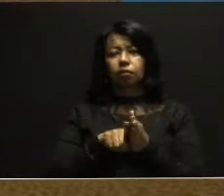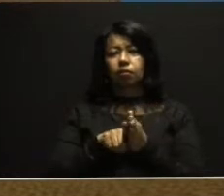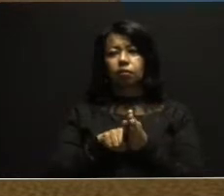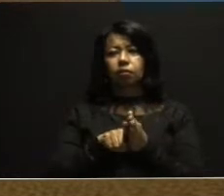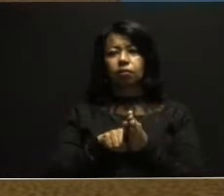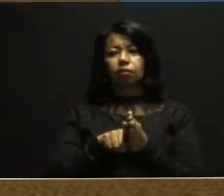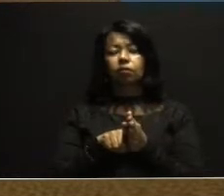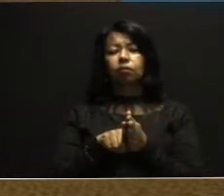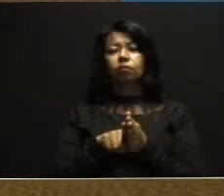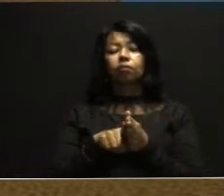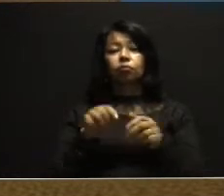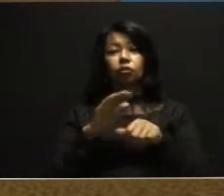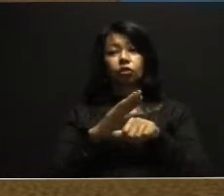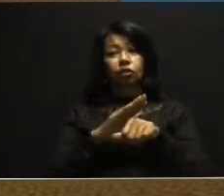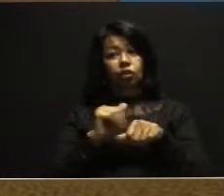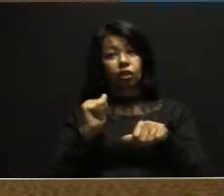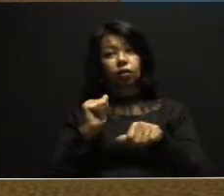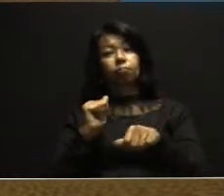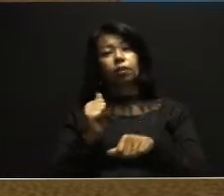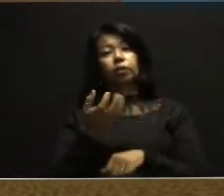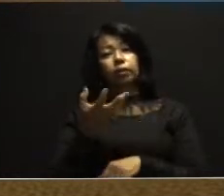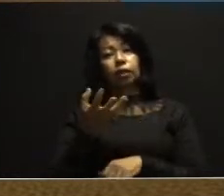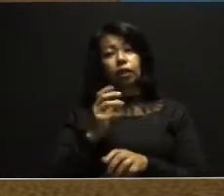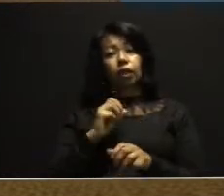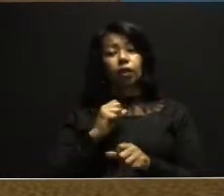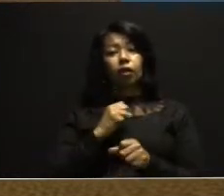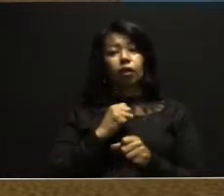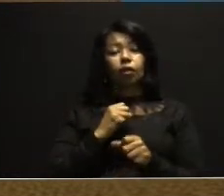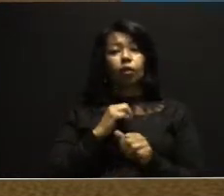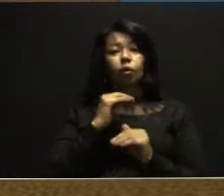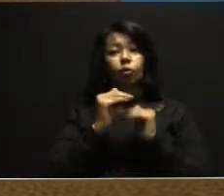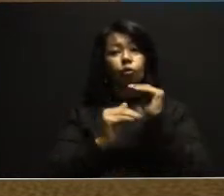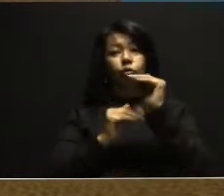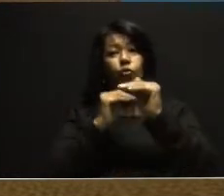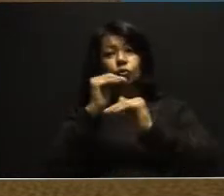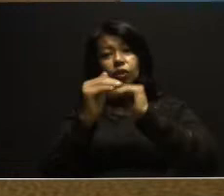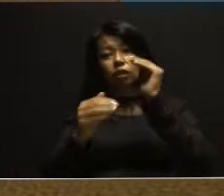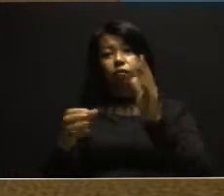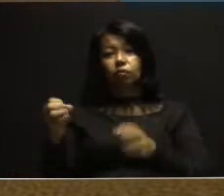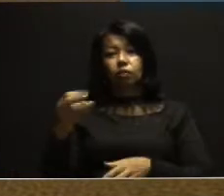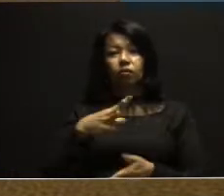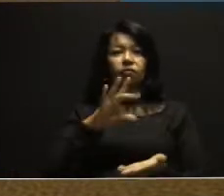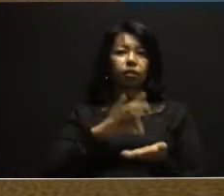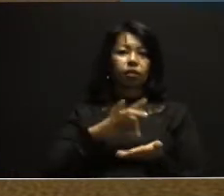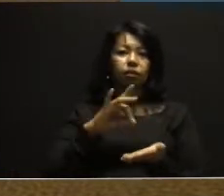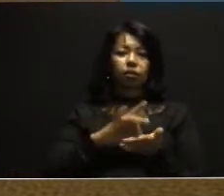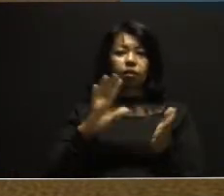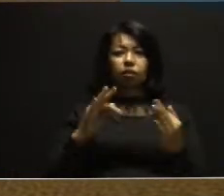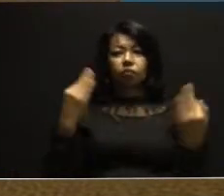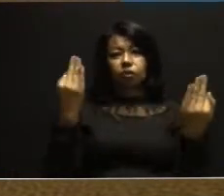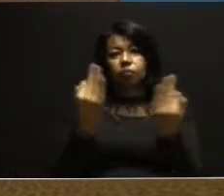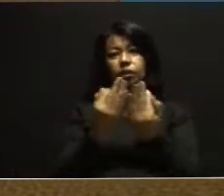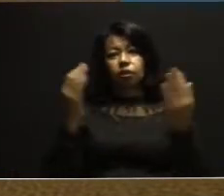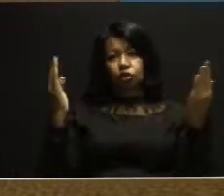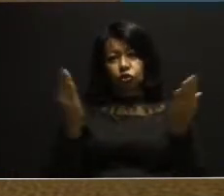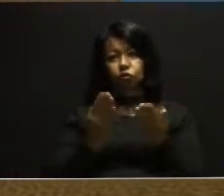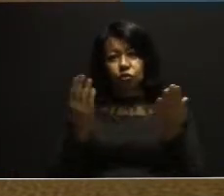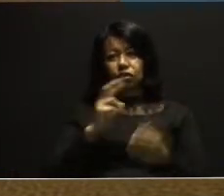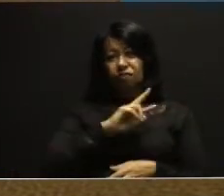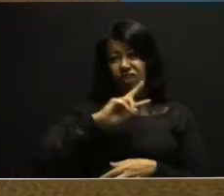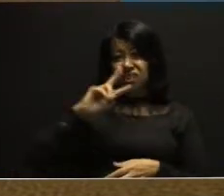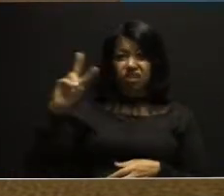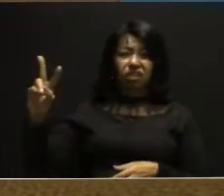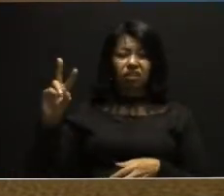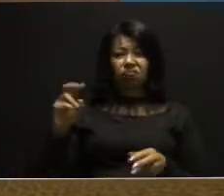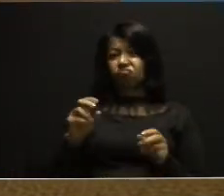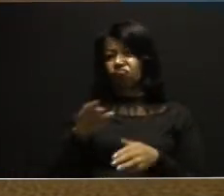para construir essa realidade nova para a vida da família nos dias de hoje, superando esses grandes